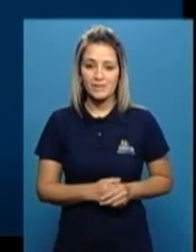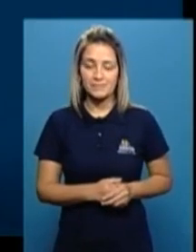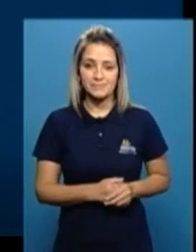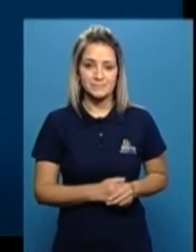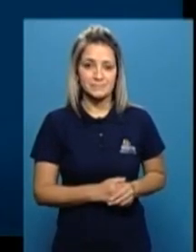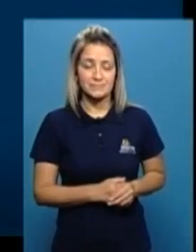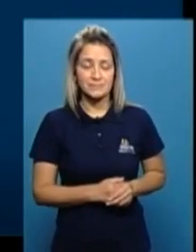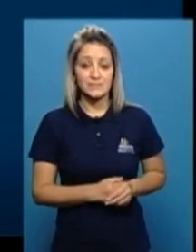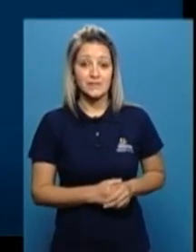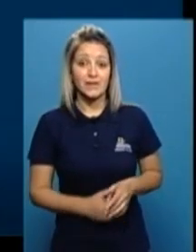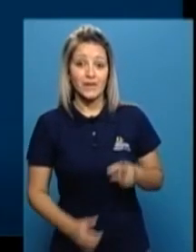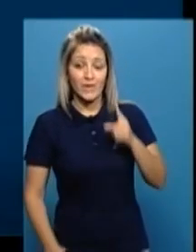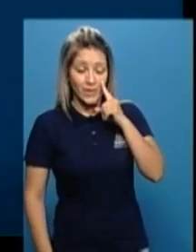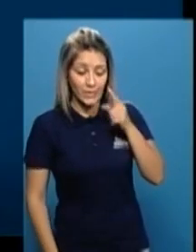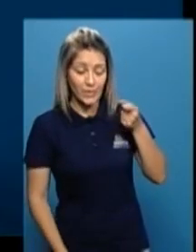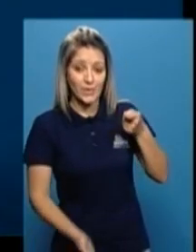A exigência